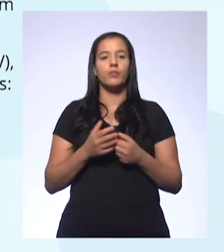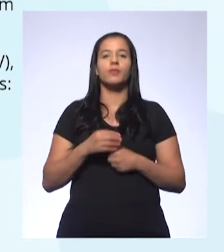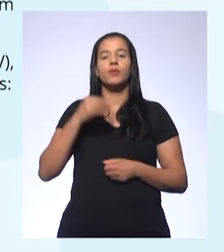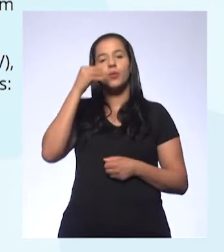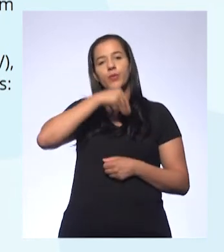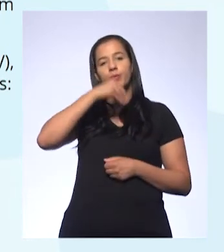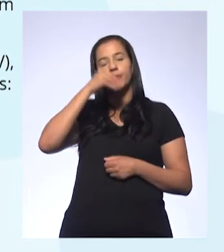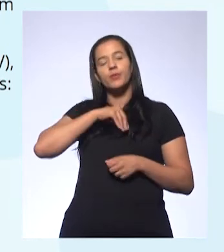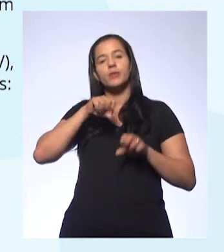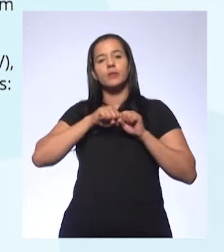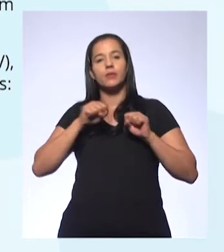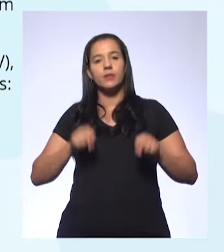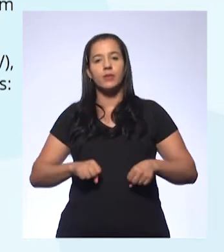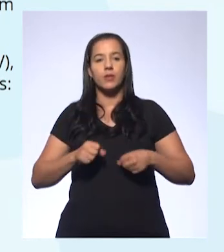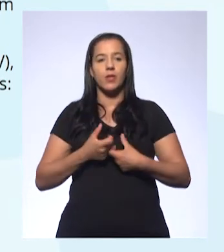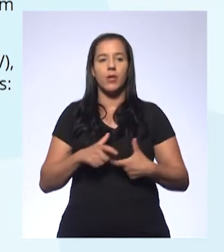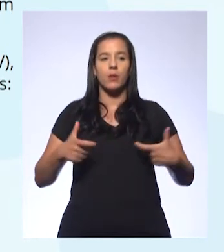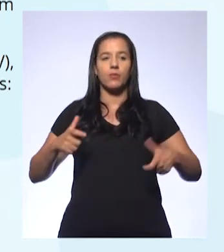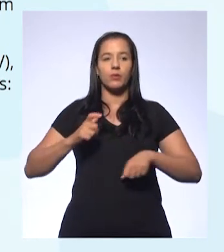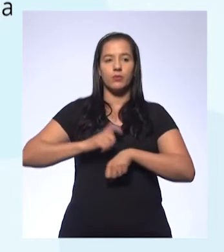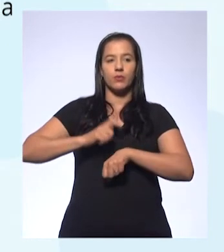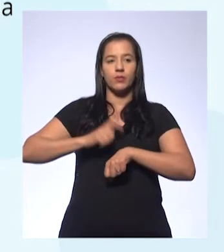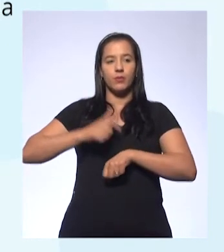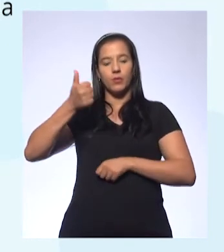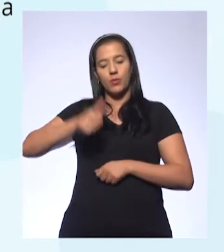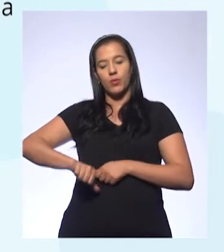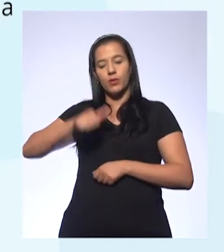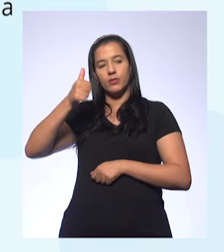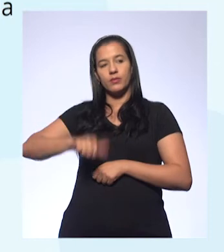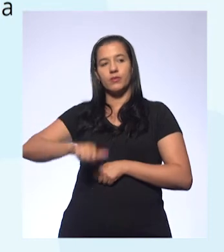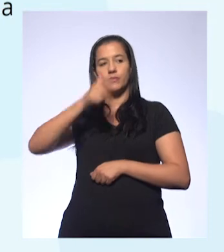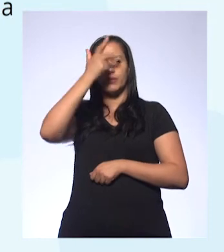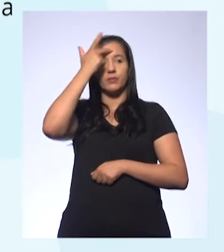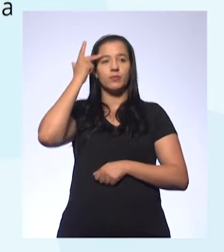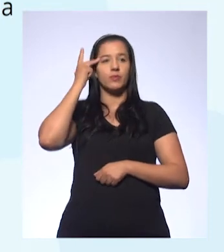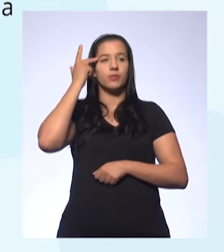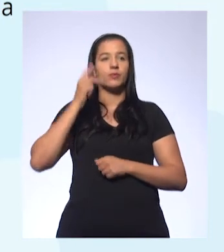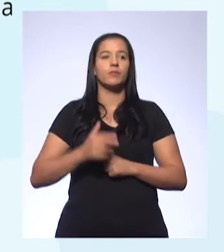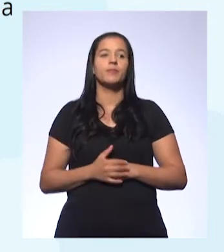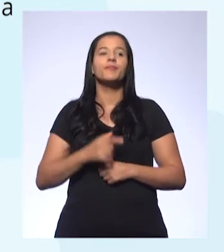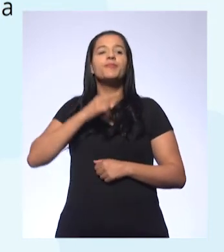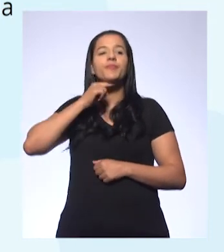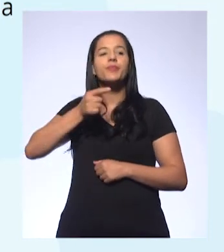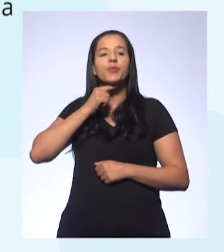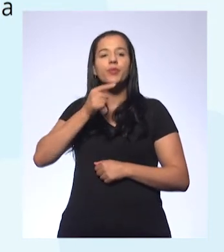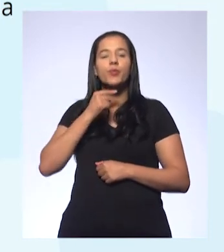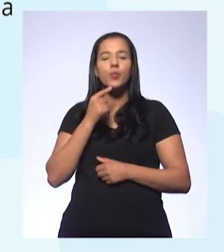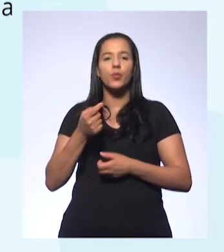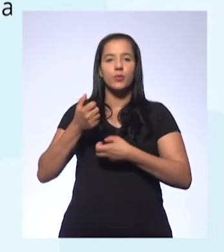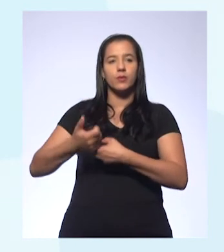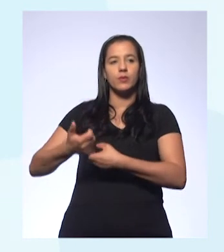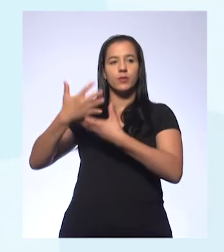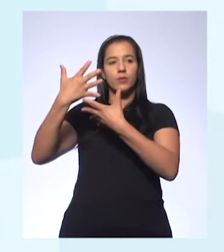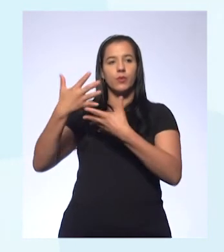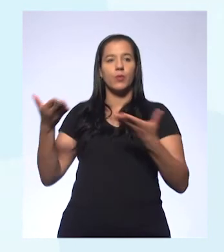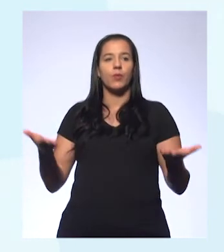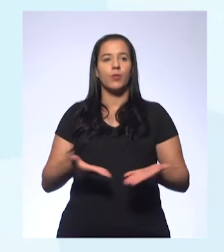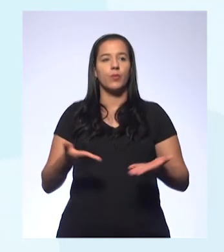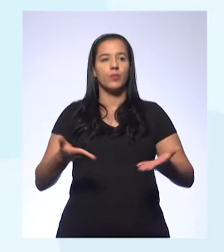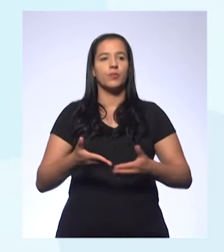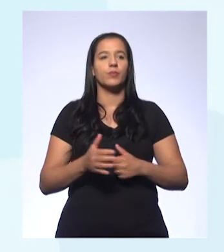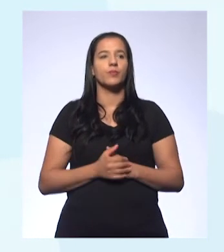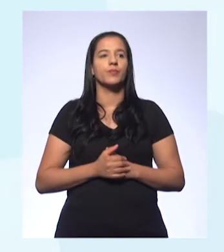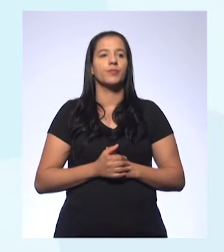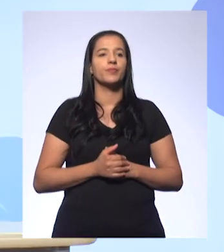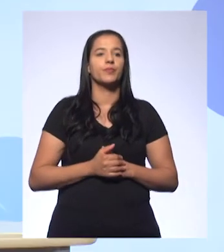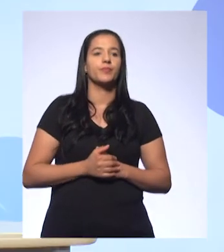do sistema imunológico e aumentam o tempo e a qualidade de vida das pessoas. Não vai dar para fazer essa interação aqui hoje. É bom a